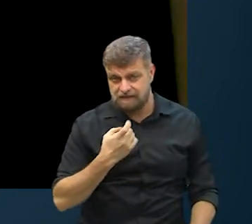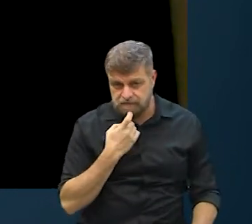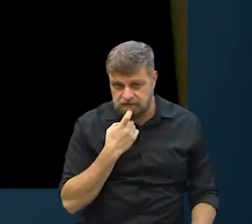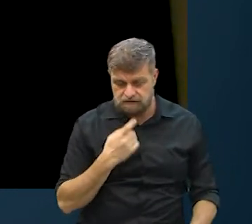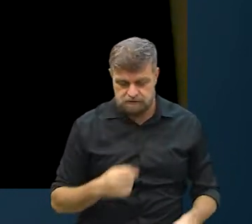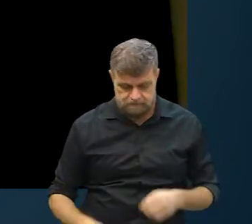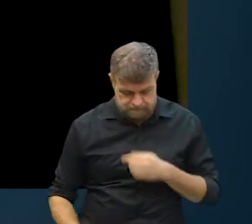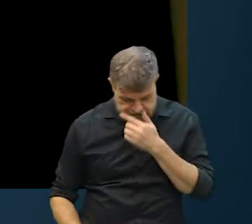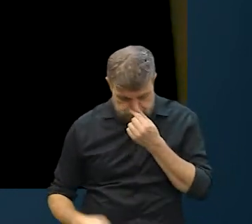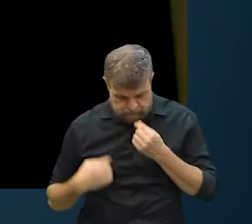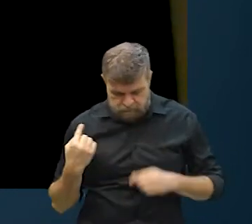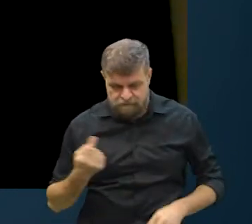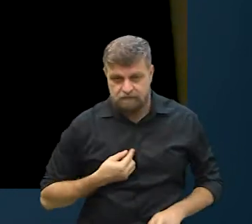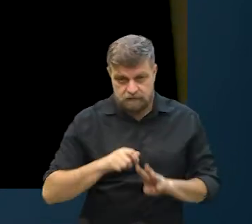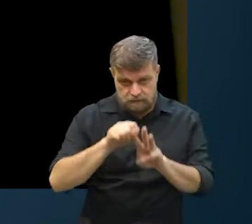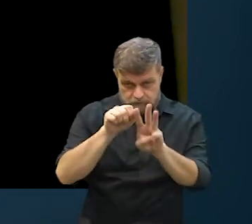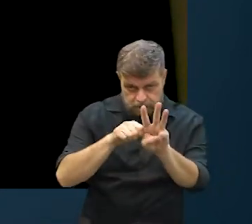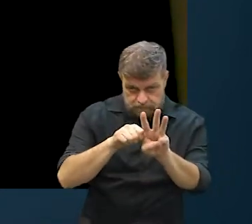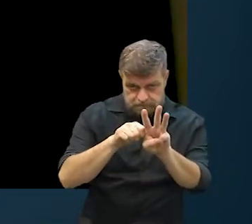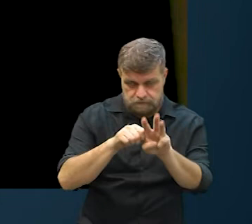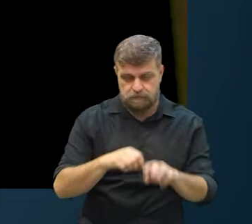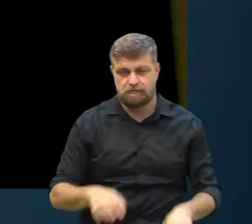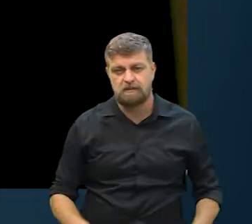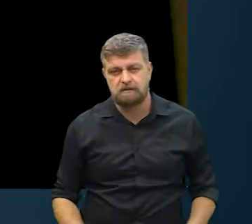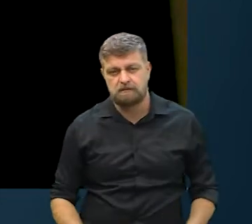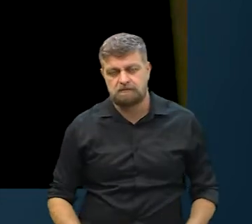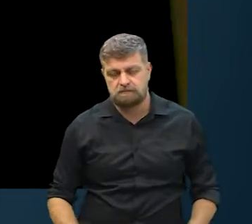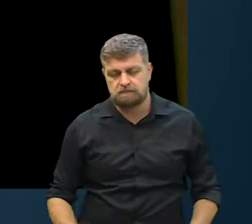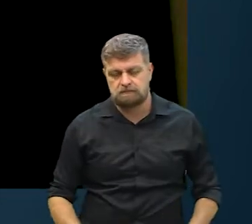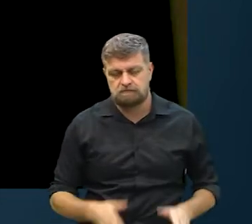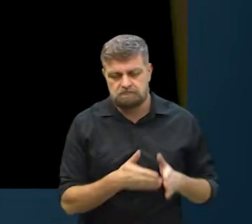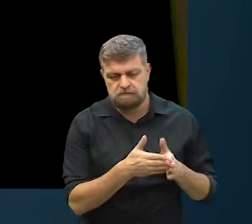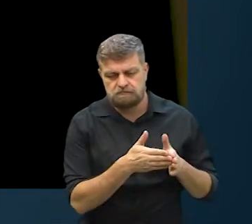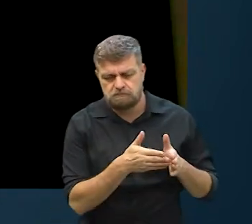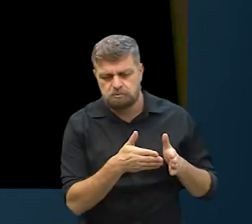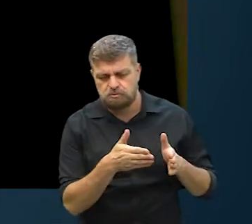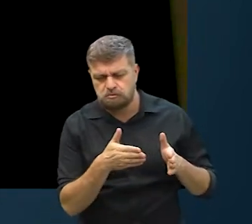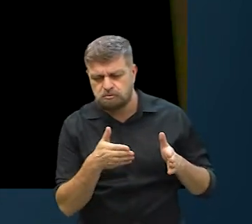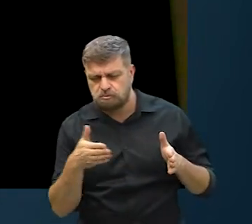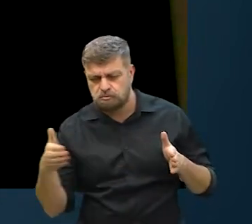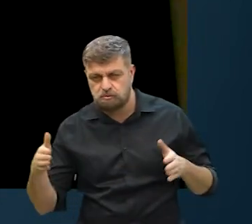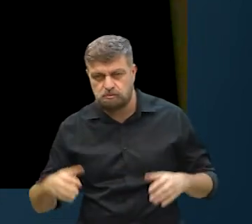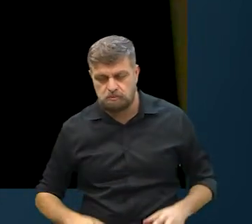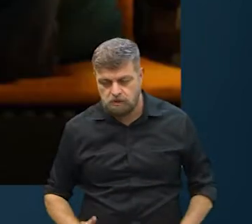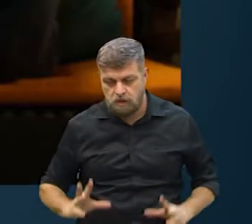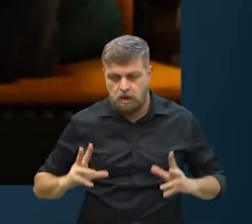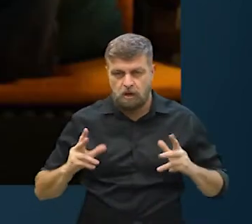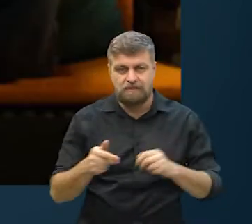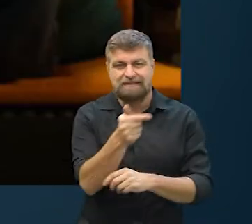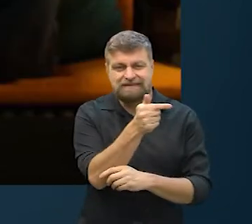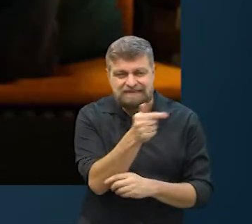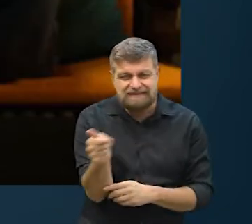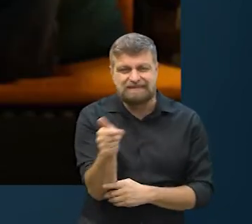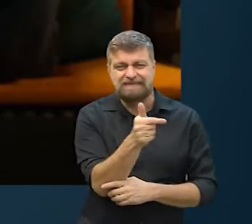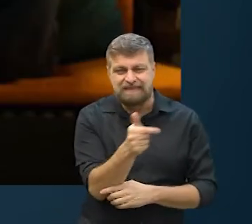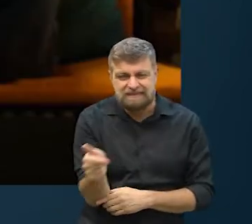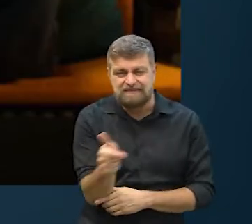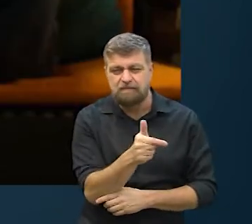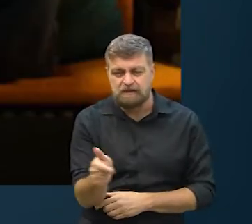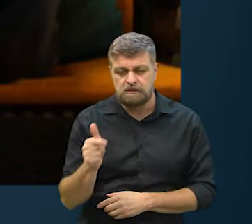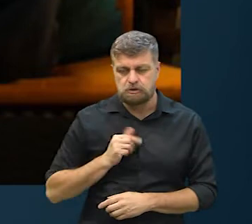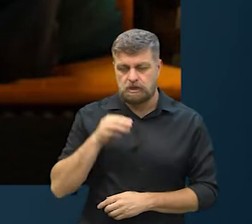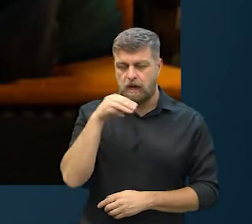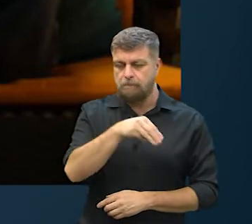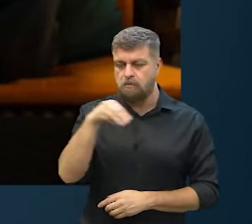em Campinas. E a gente ficou em 3 meses, foram 3 meses onde todas as semanas, com